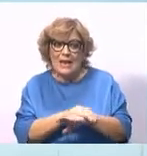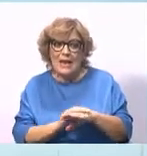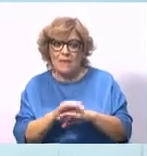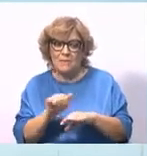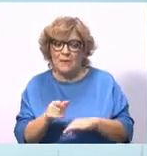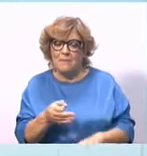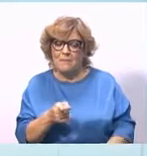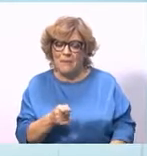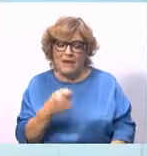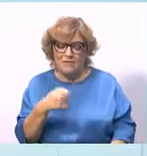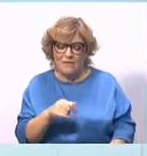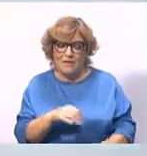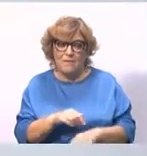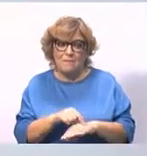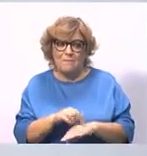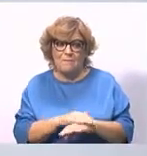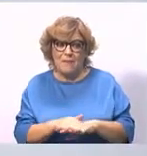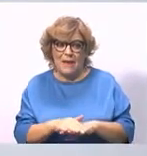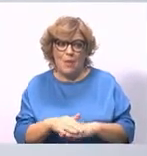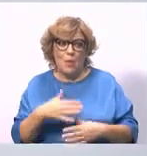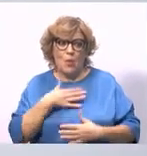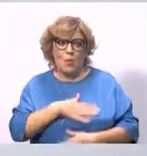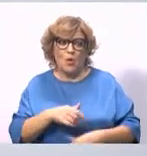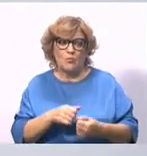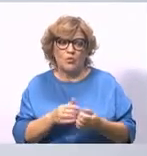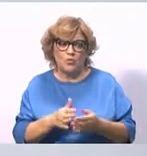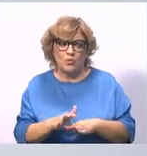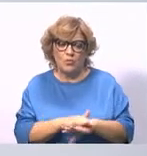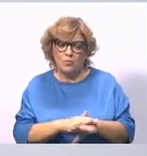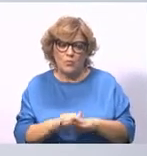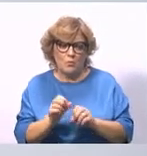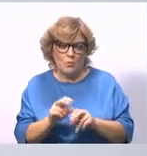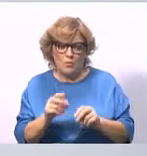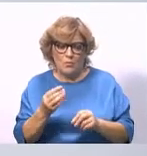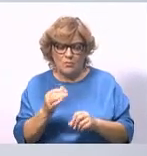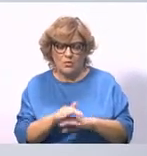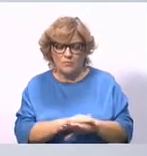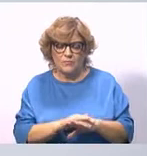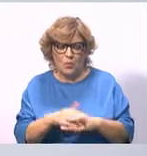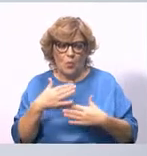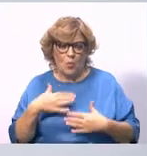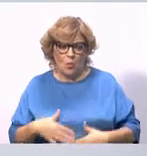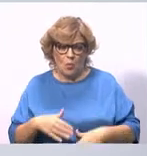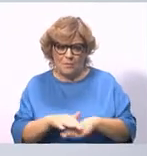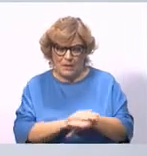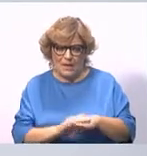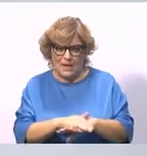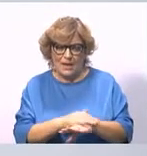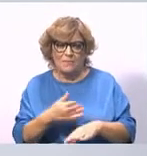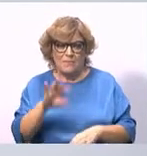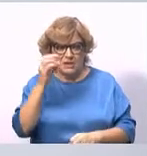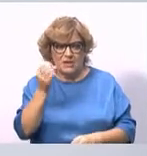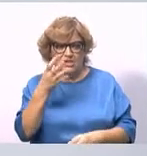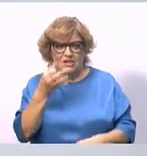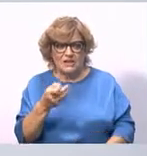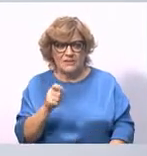nós tivermos a pele hidratada, do corpo todo, porque muitas pessoas hidratam o corpo, e esquecem-se